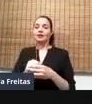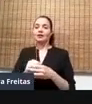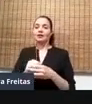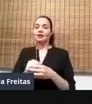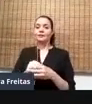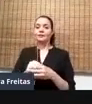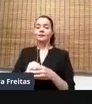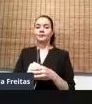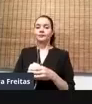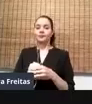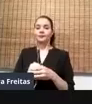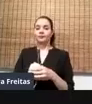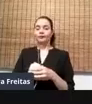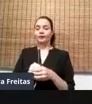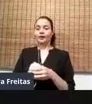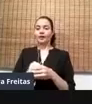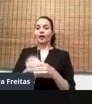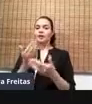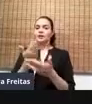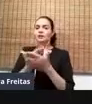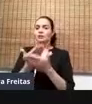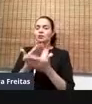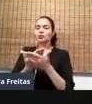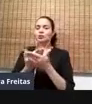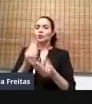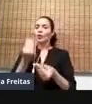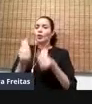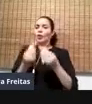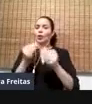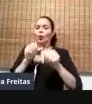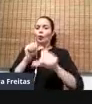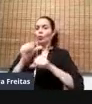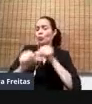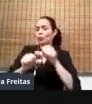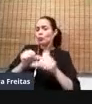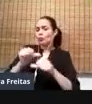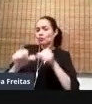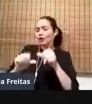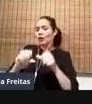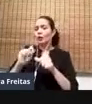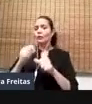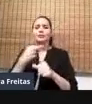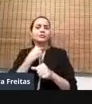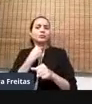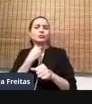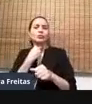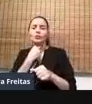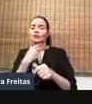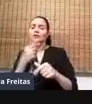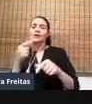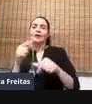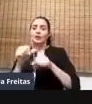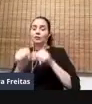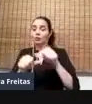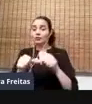Sobre o que a gente pode modificar de fator de risco que a gente não dá para modificar.